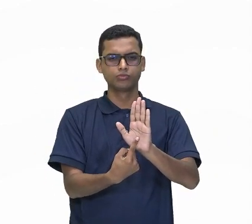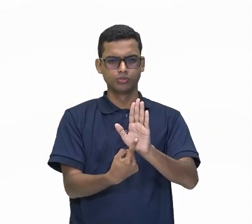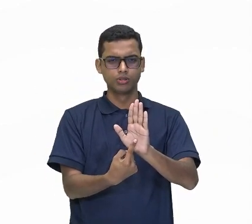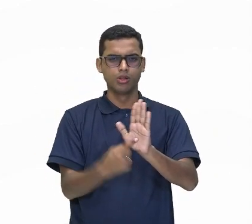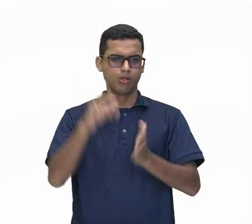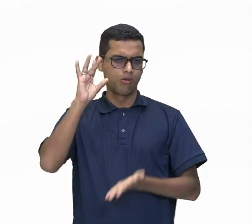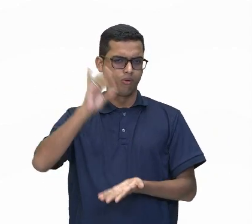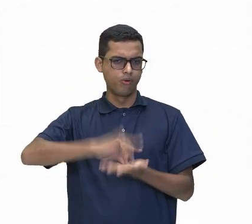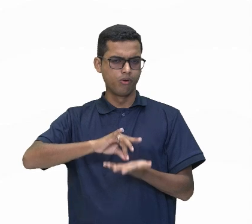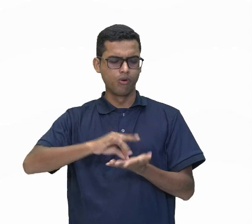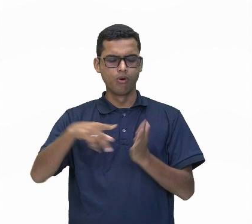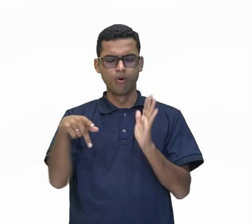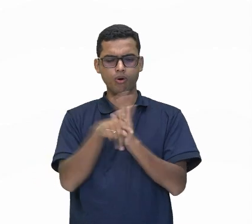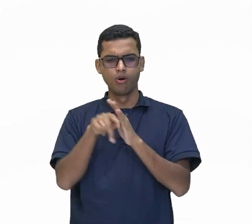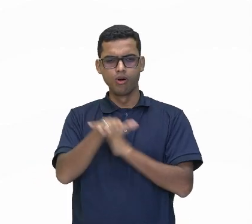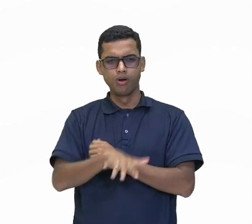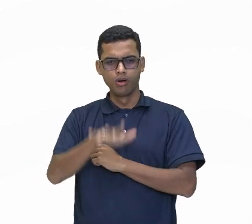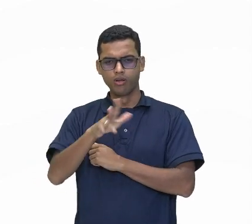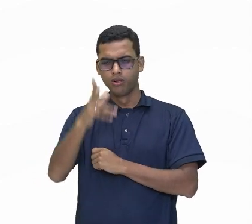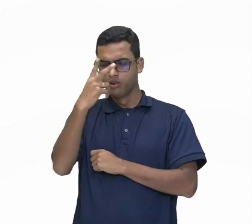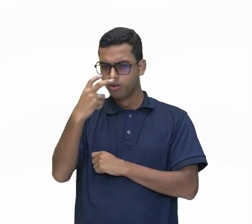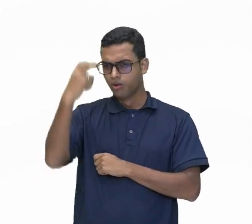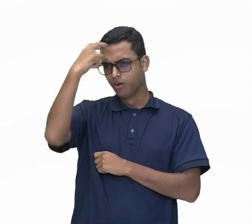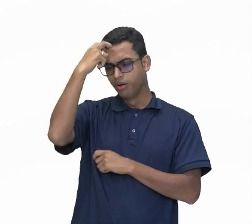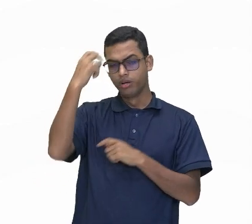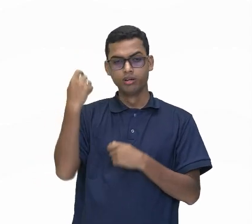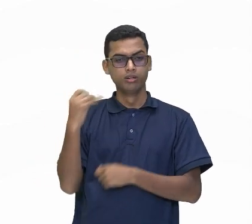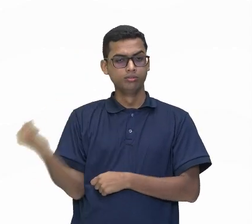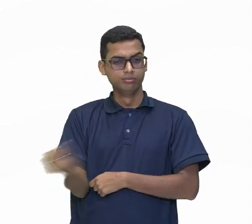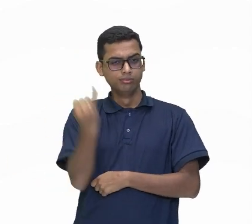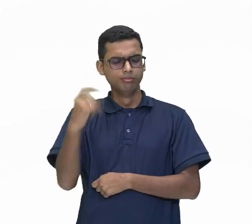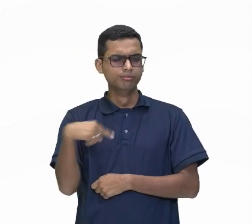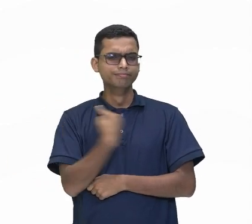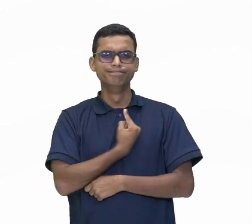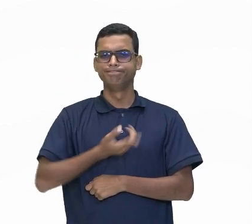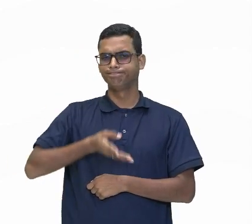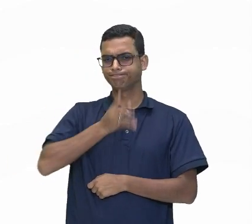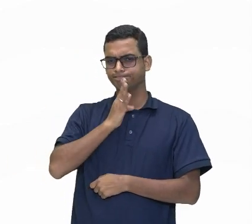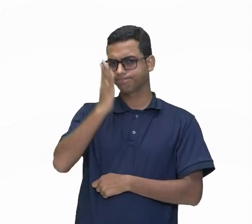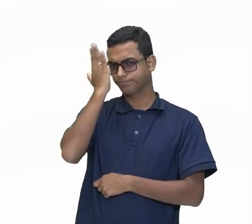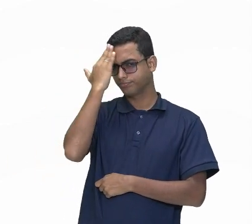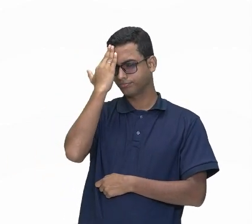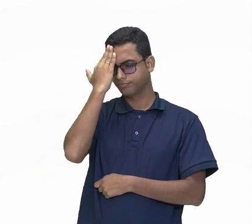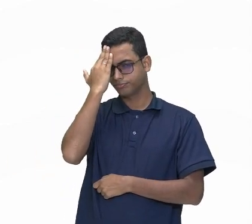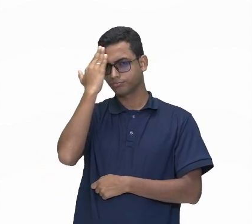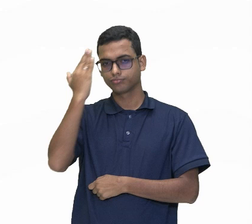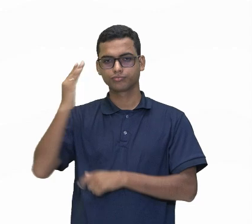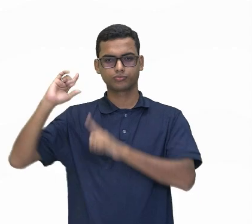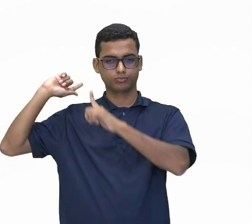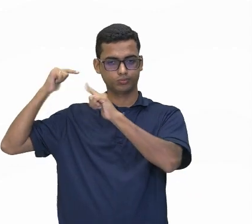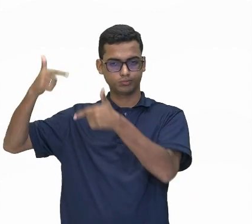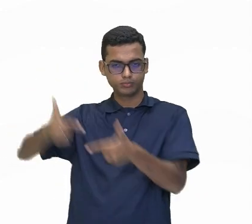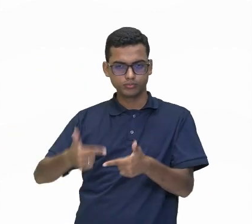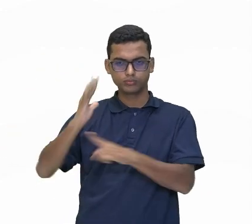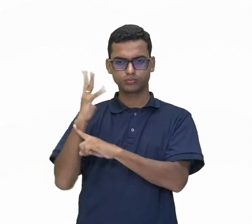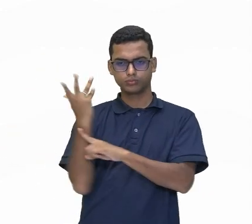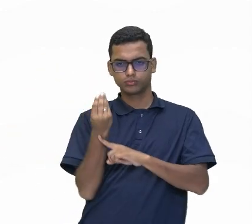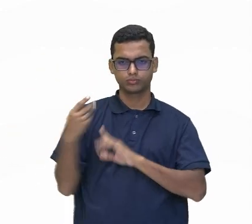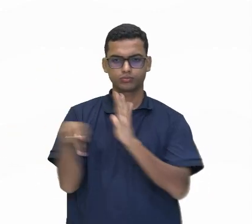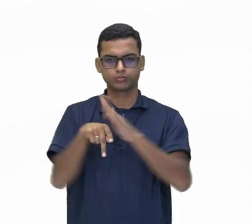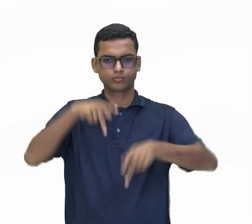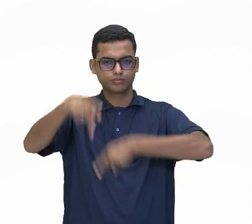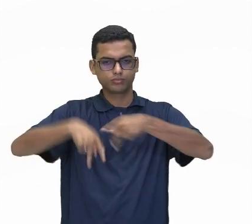gente conhecer esses tipos aí que são típicos, né, da nossa arte aqui, dos povos